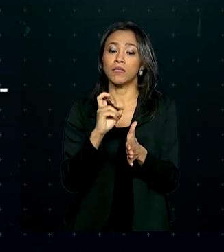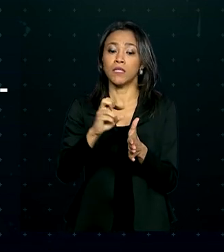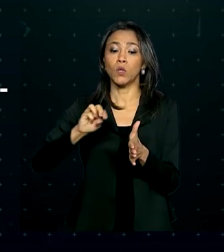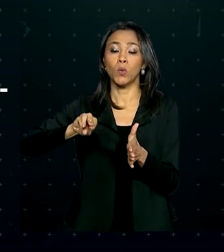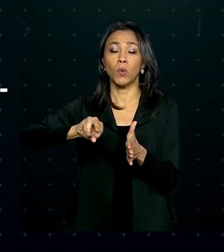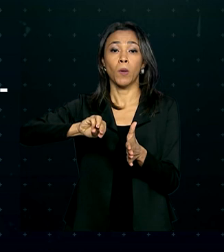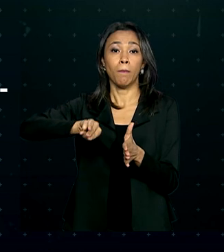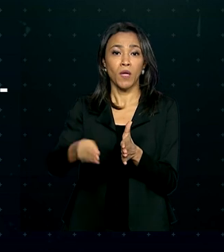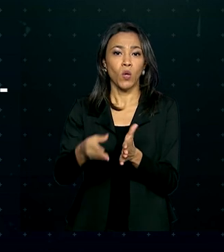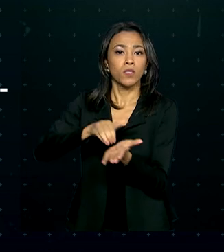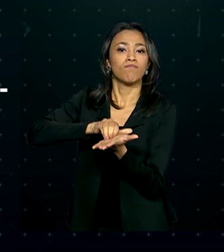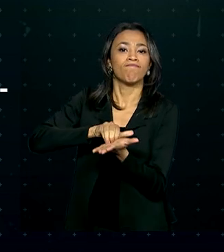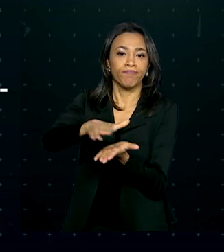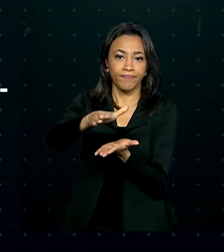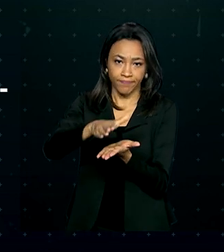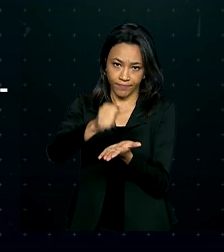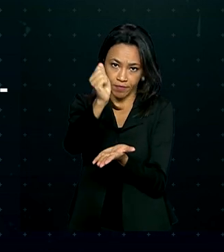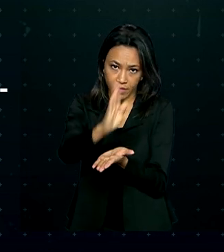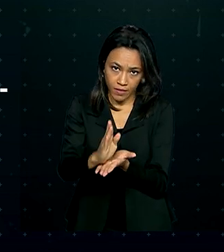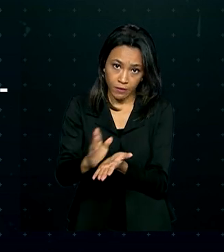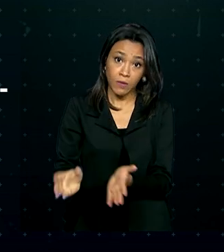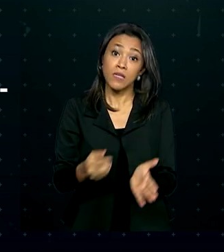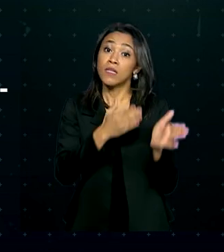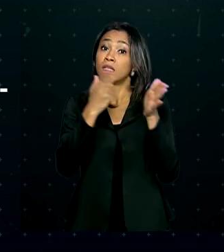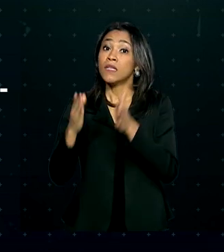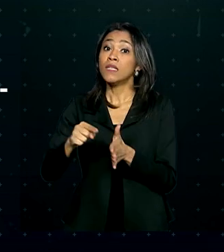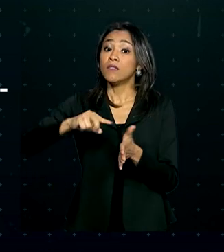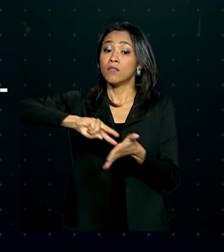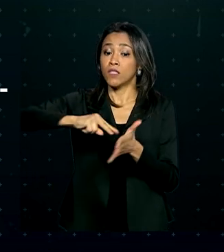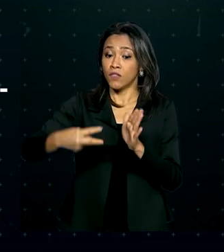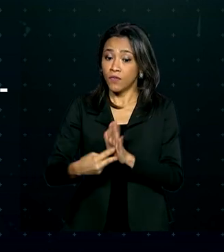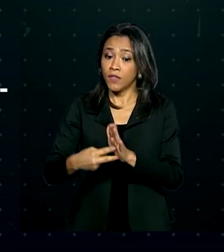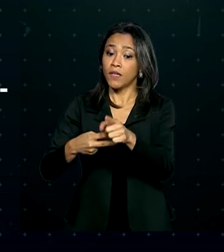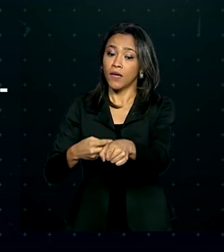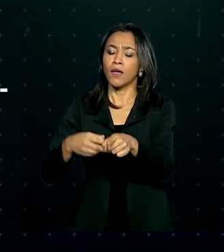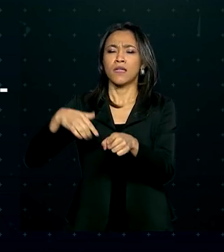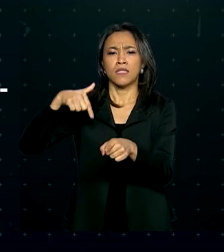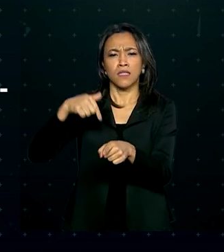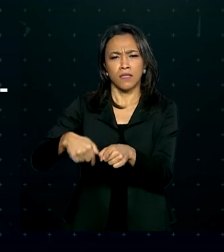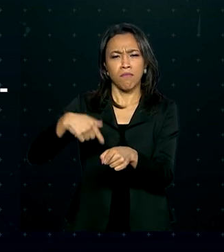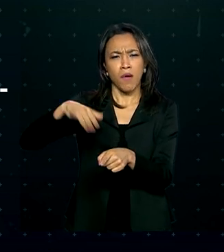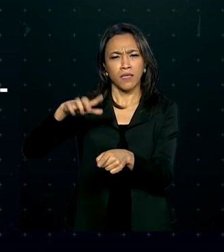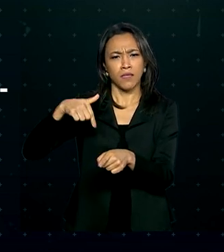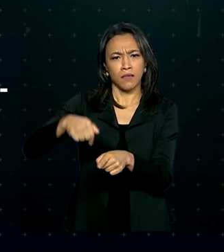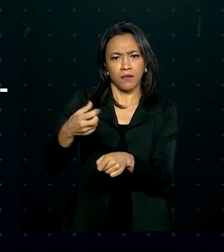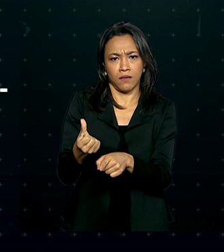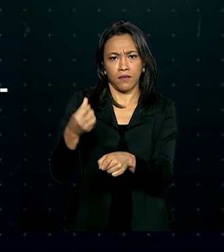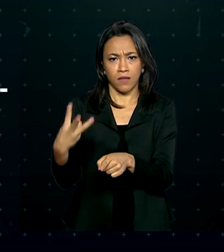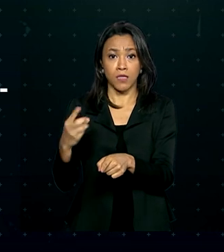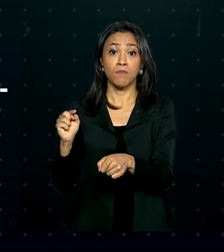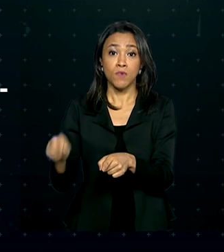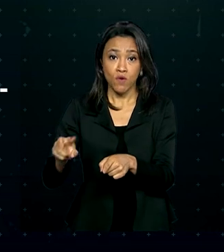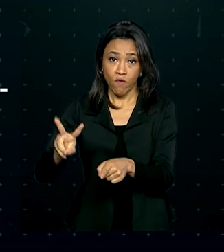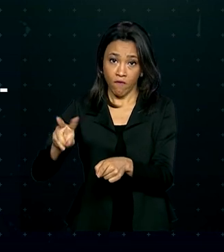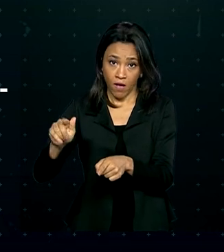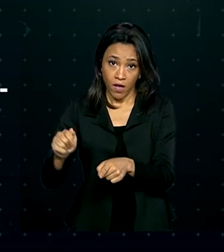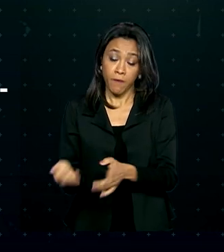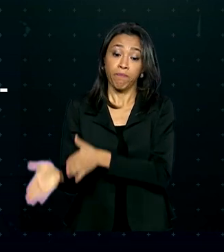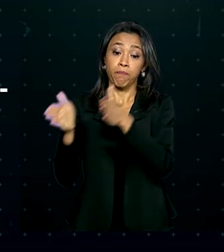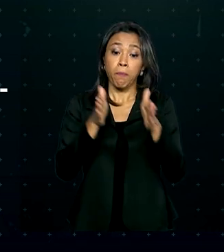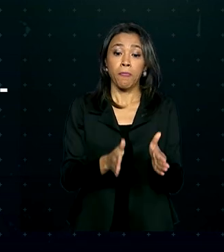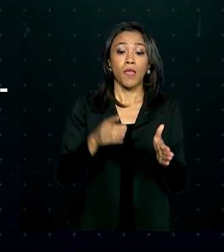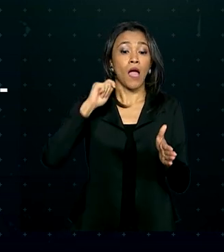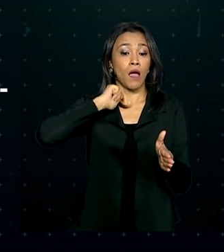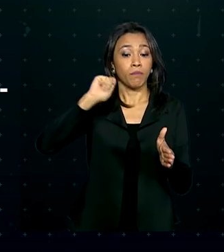700 mil demissões no país. O que representa o fechamento de mais de 763 mil vagas. Só em abril,